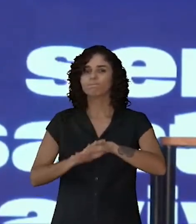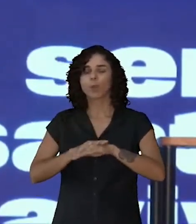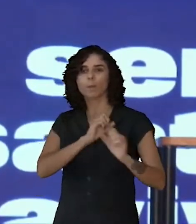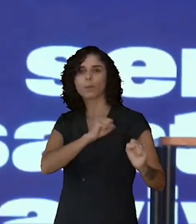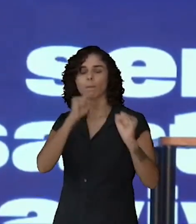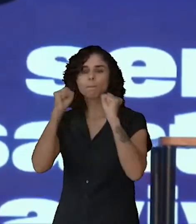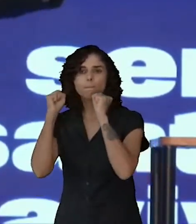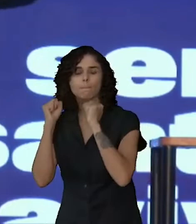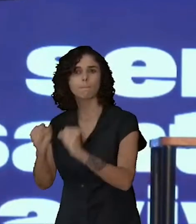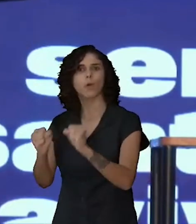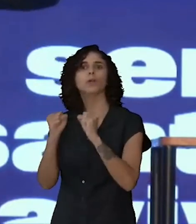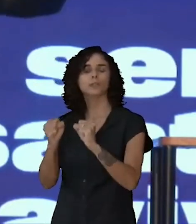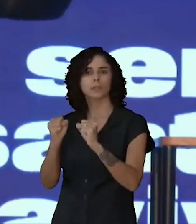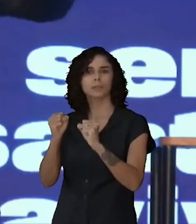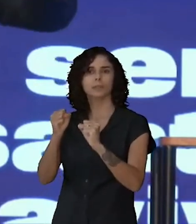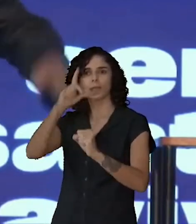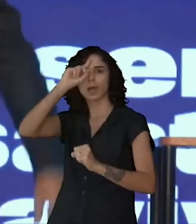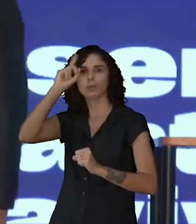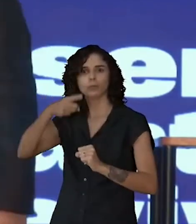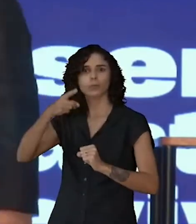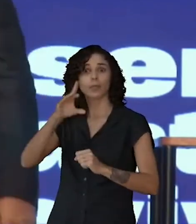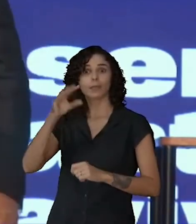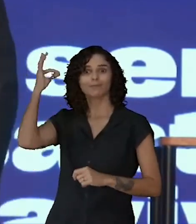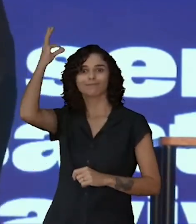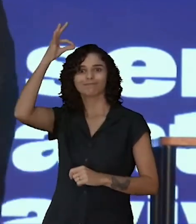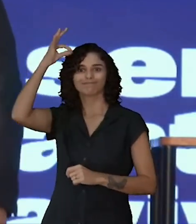autoridade concedida pelo Espírito.